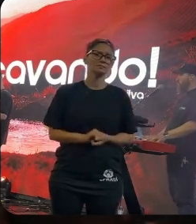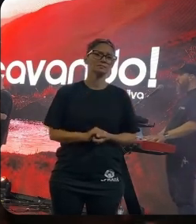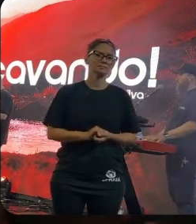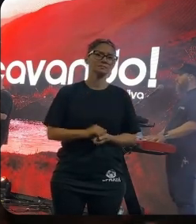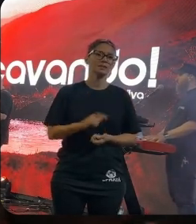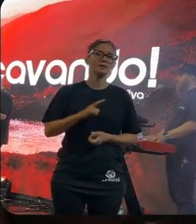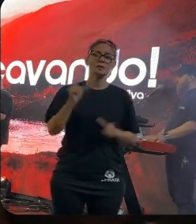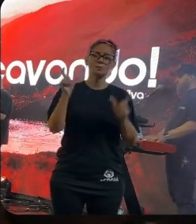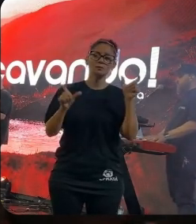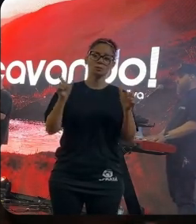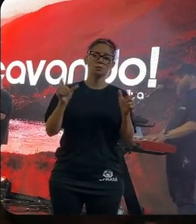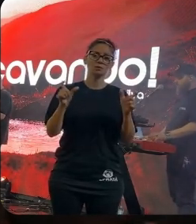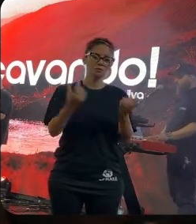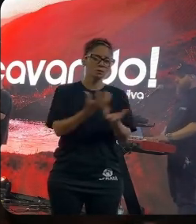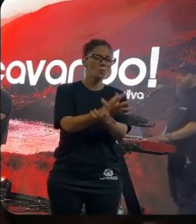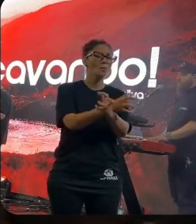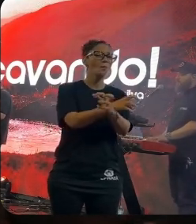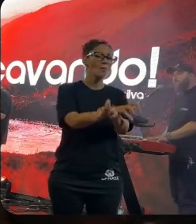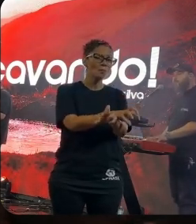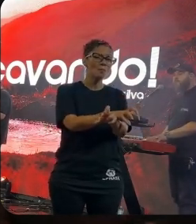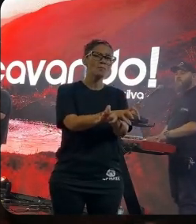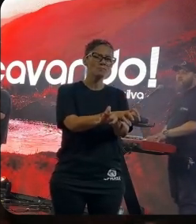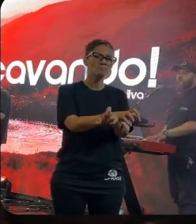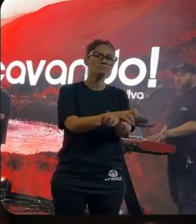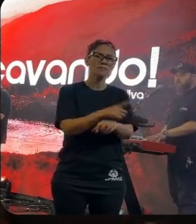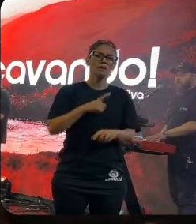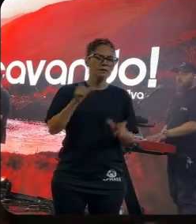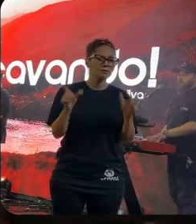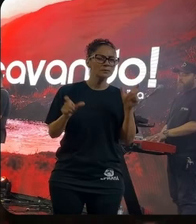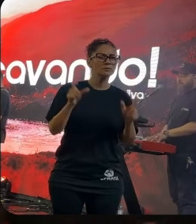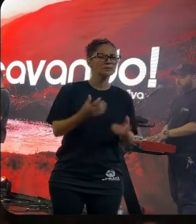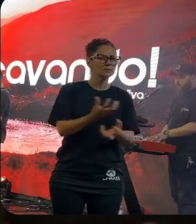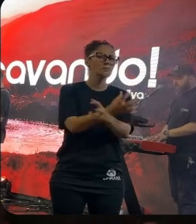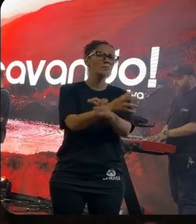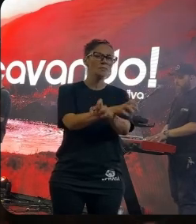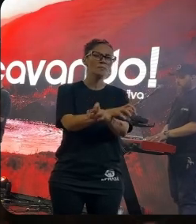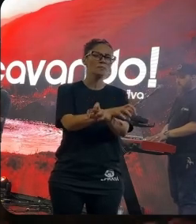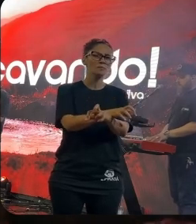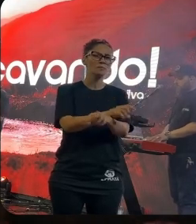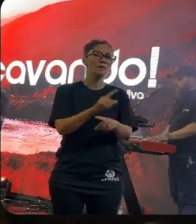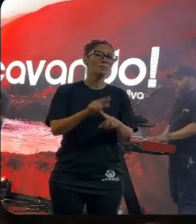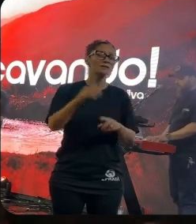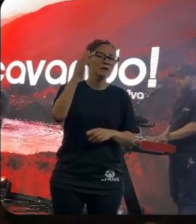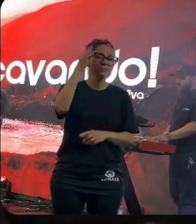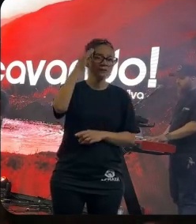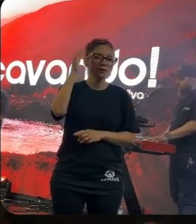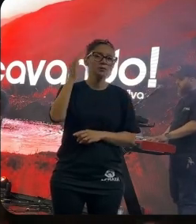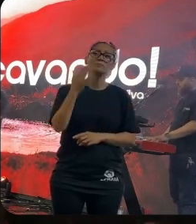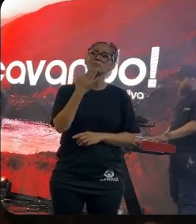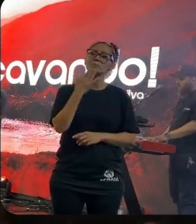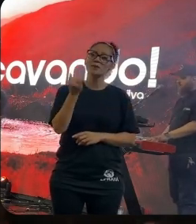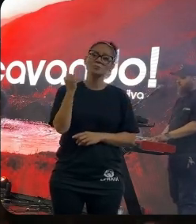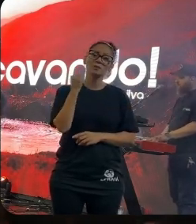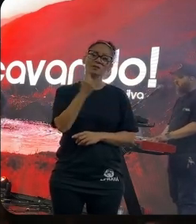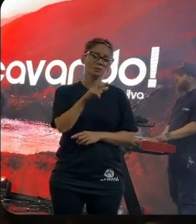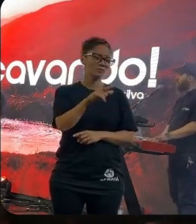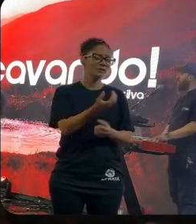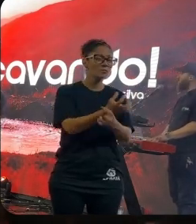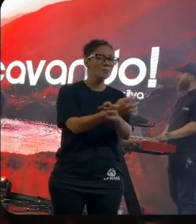Tem gente que está no vale. Tem gente que está no vale. Mas sabe o que é que Deus me pede para dizer para você que está no